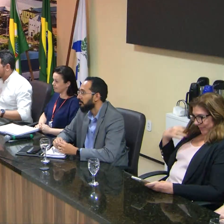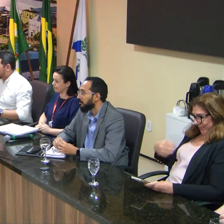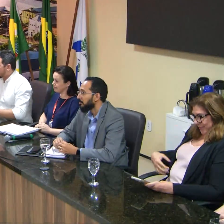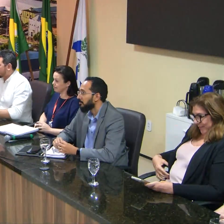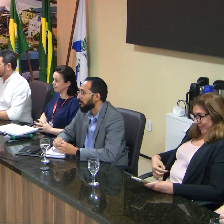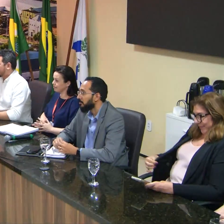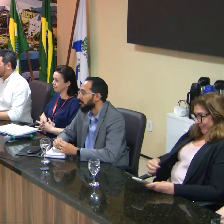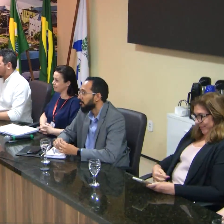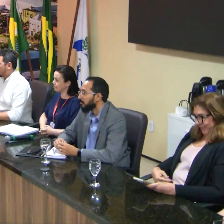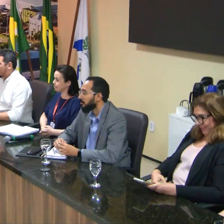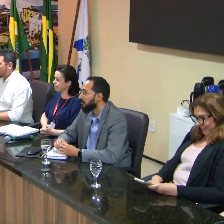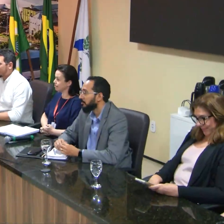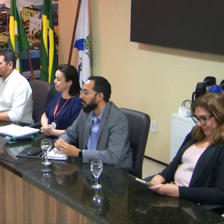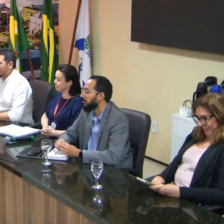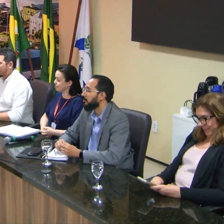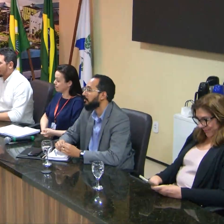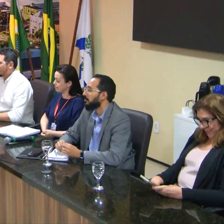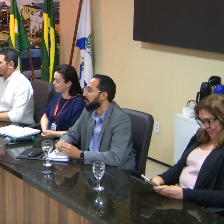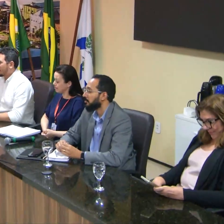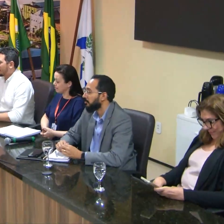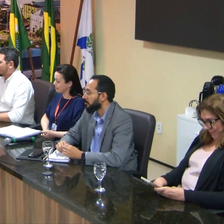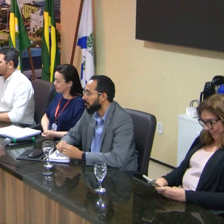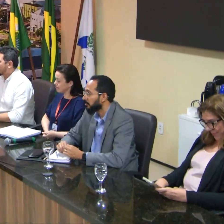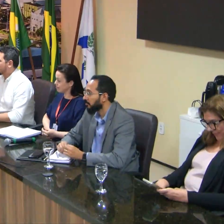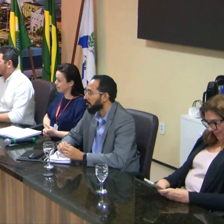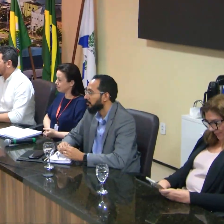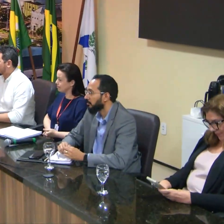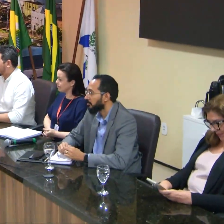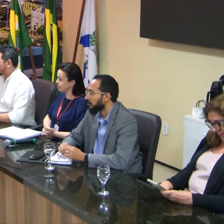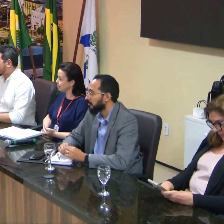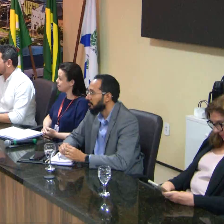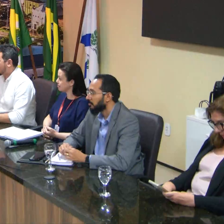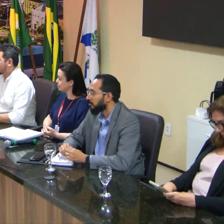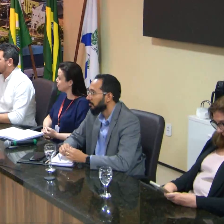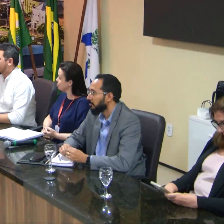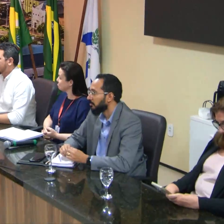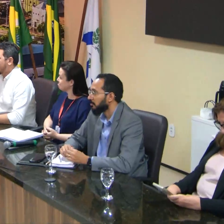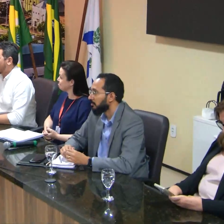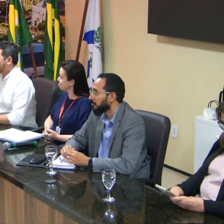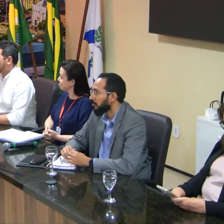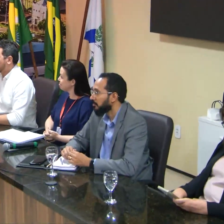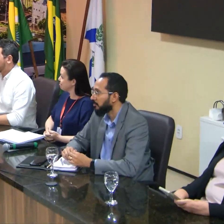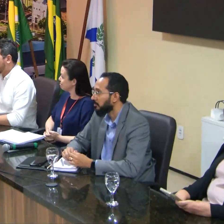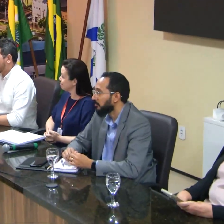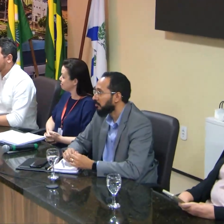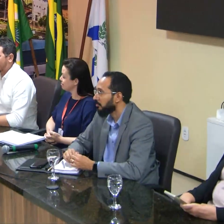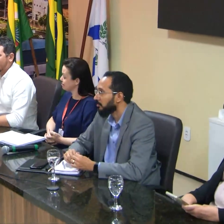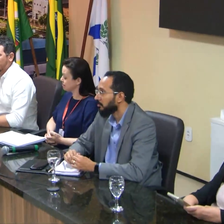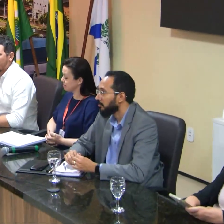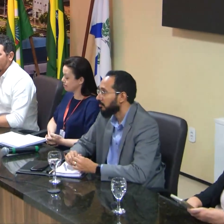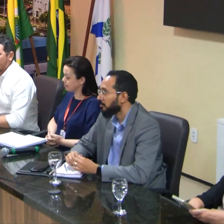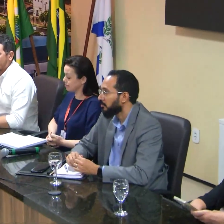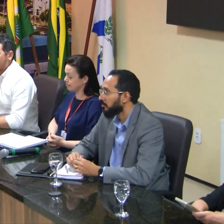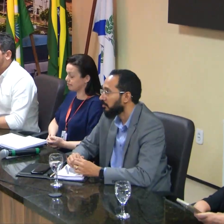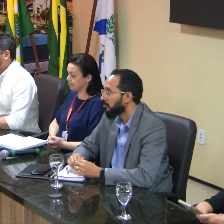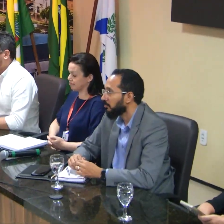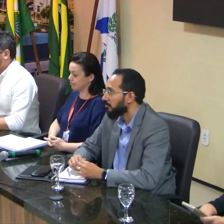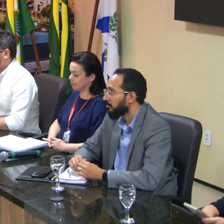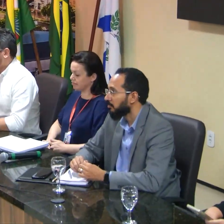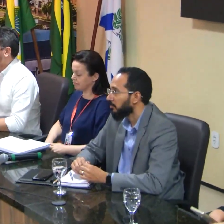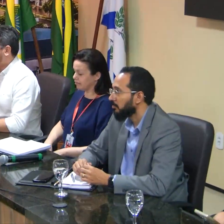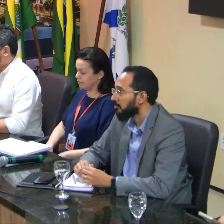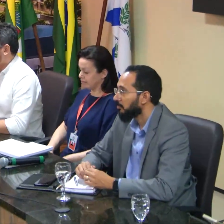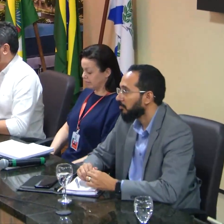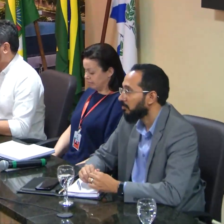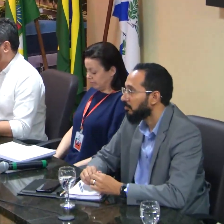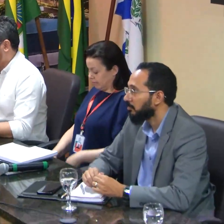pela iniciativa, um debate que eu creio que todos os órgãos de proteção ao consumidor e de fiscalização, tem muito a lhe